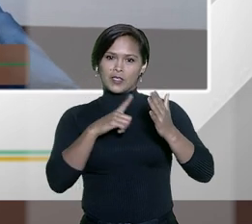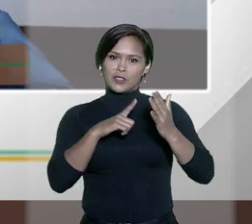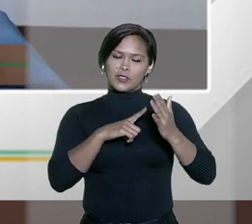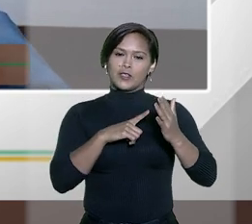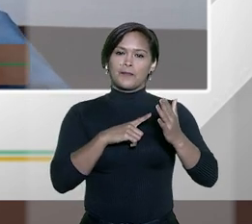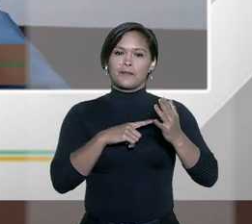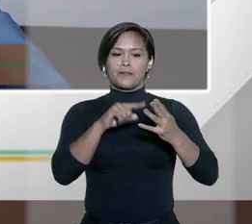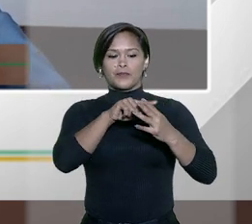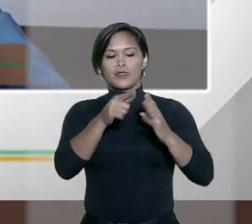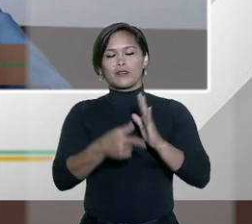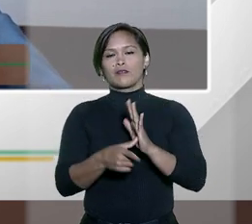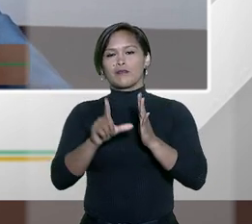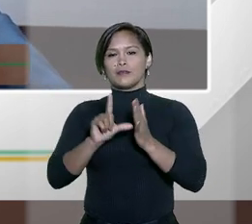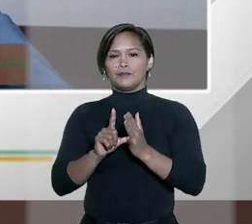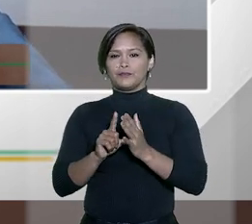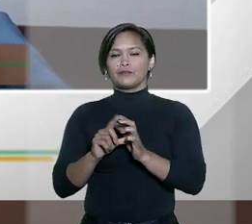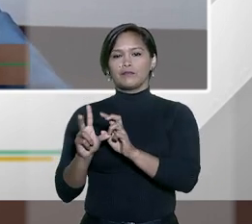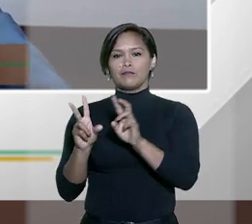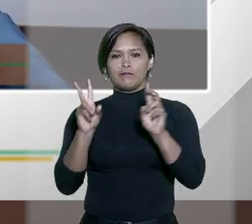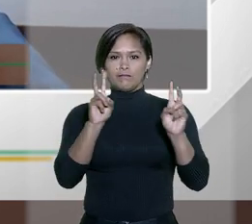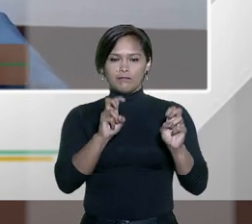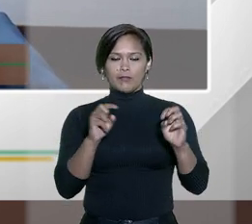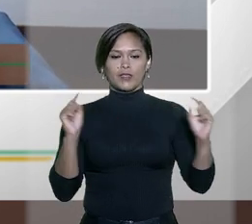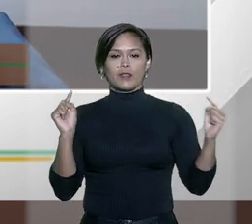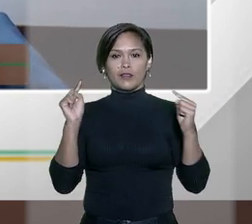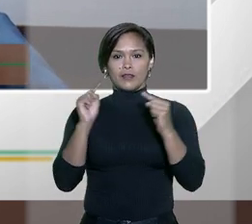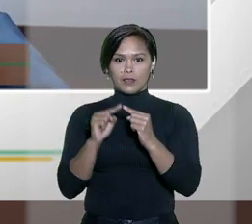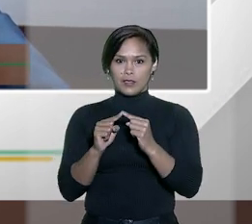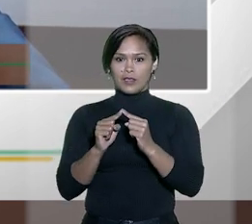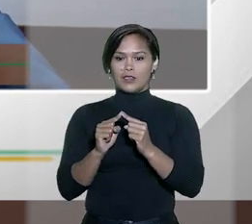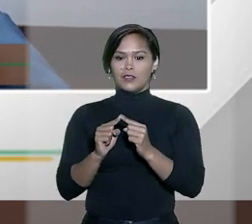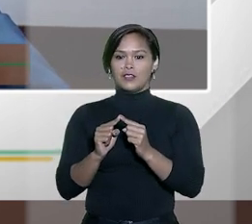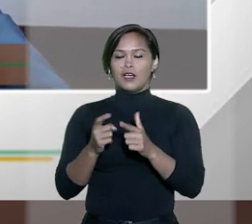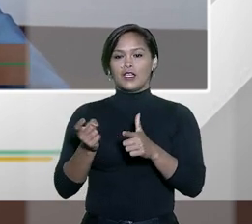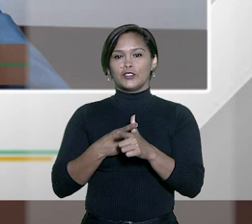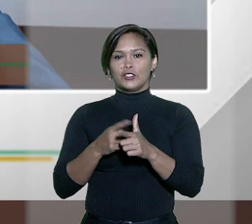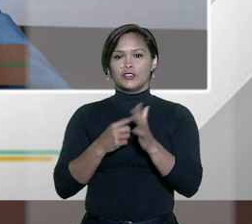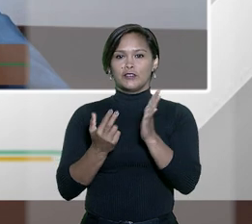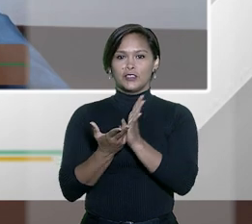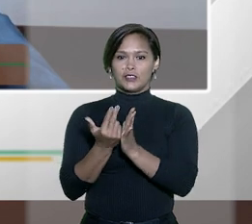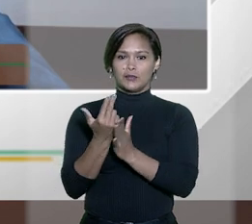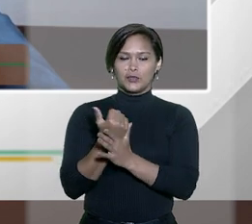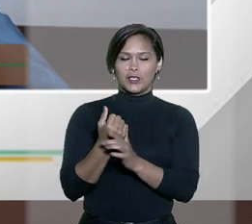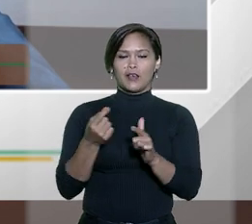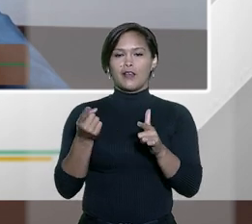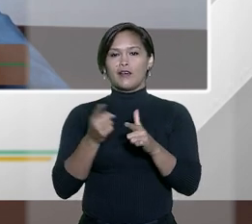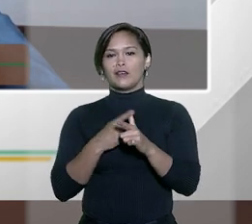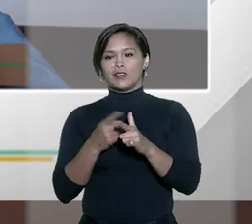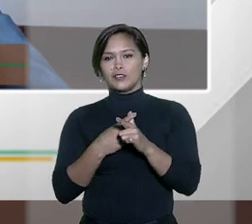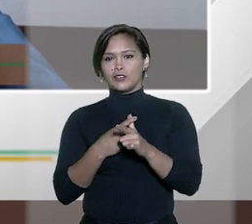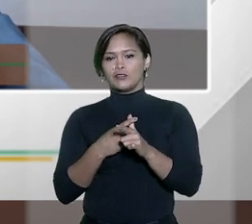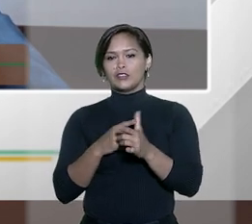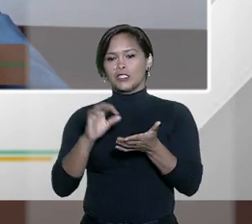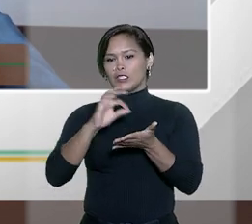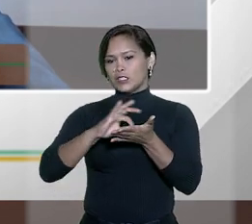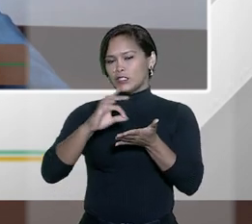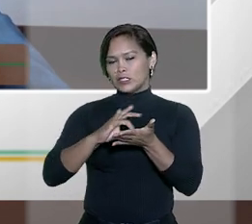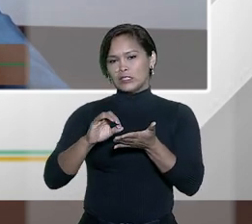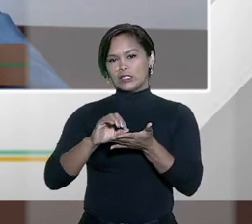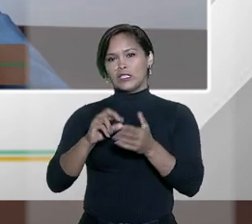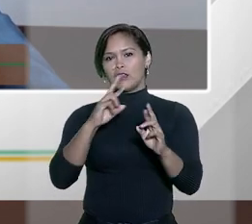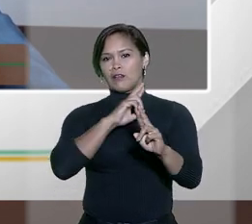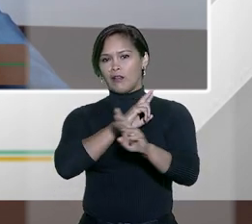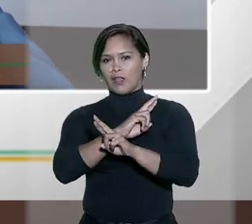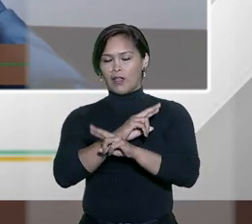gente tinha antes um aspecto mais ligado à dívida tributária, dívidas inscritas em dívida